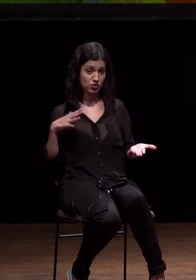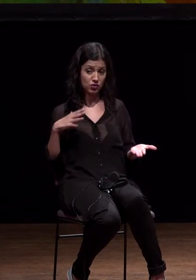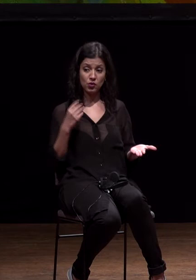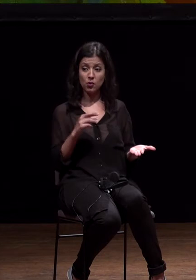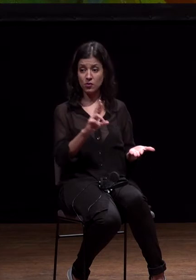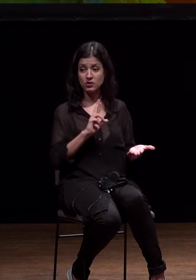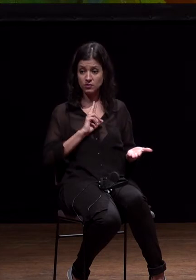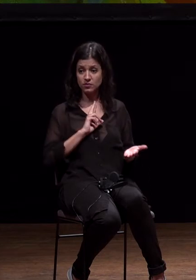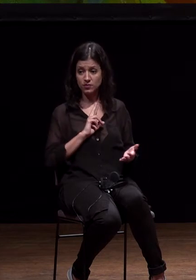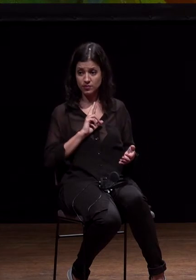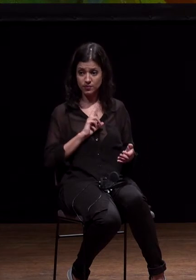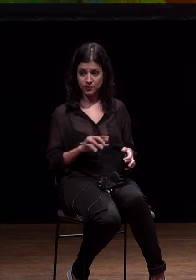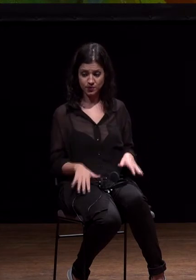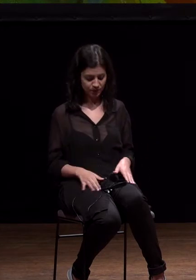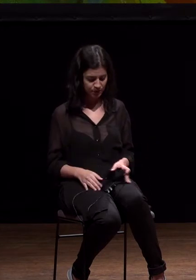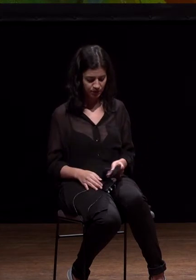Julieta.